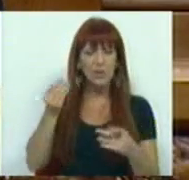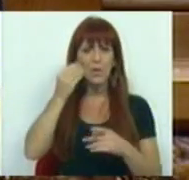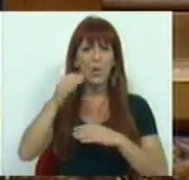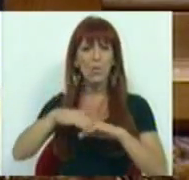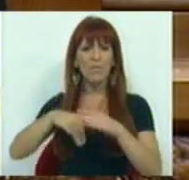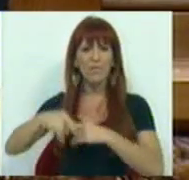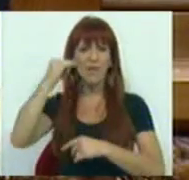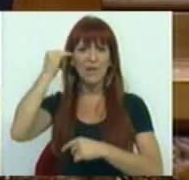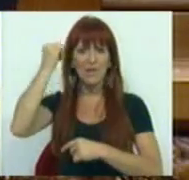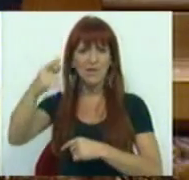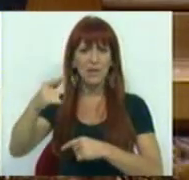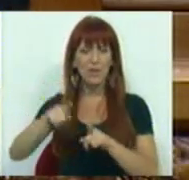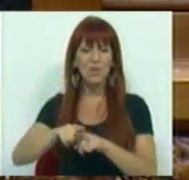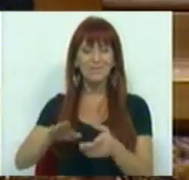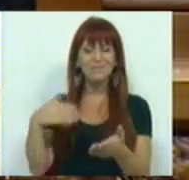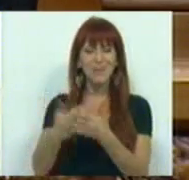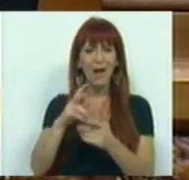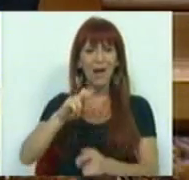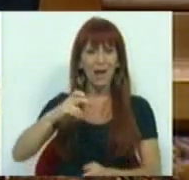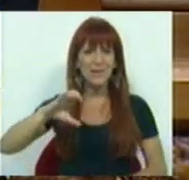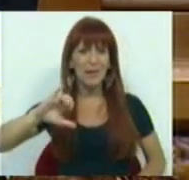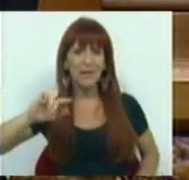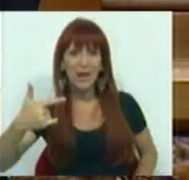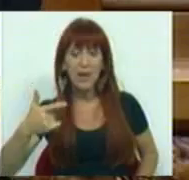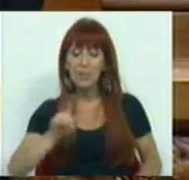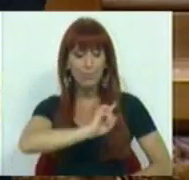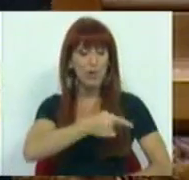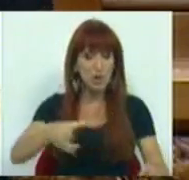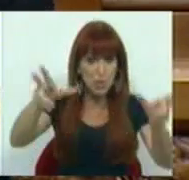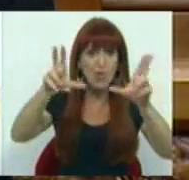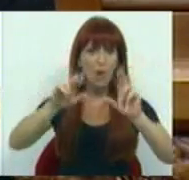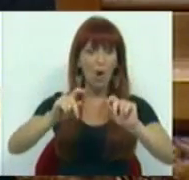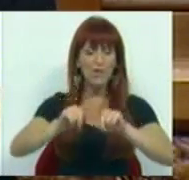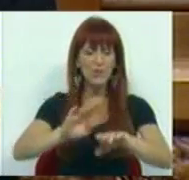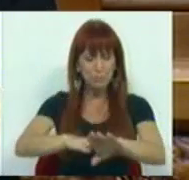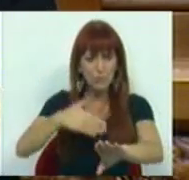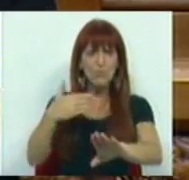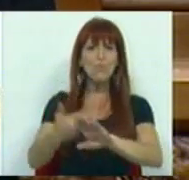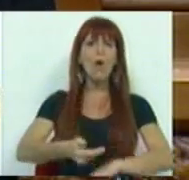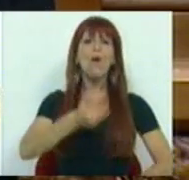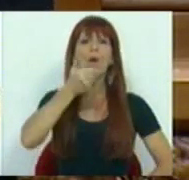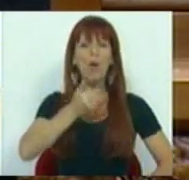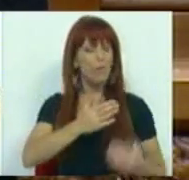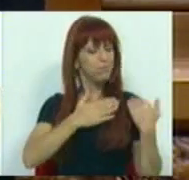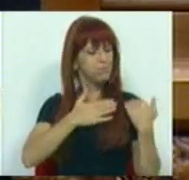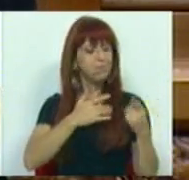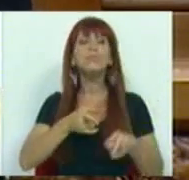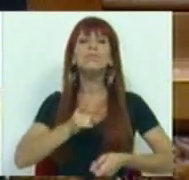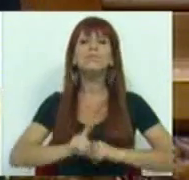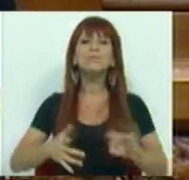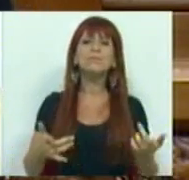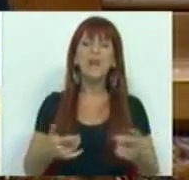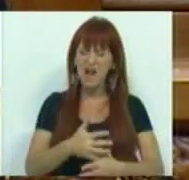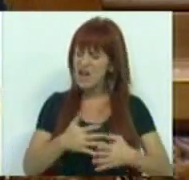procedimento especial, que confere à ACT novos poderes e reforçadas competências, é, pois,